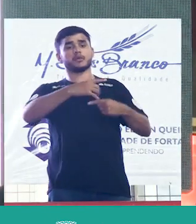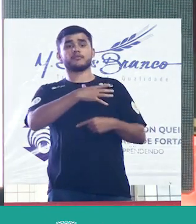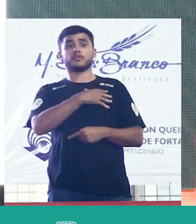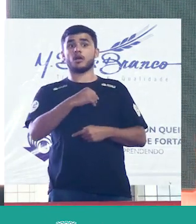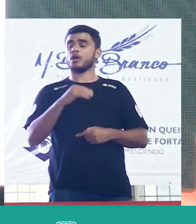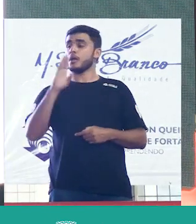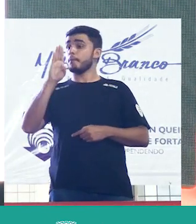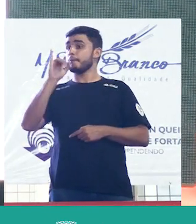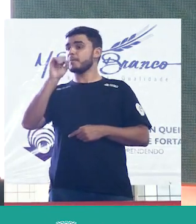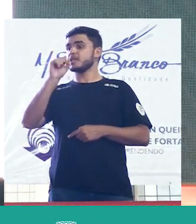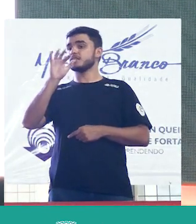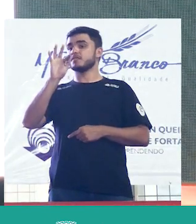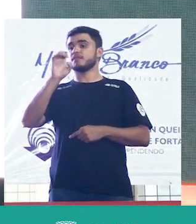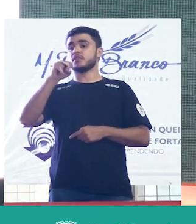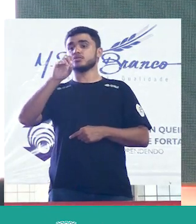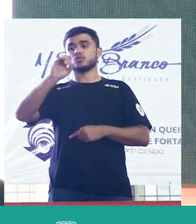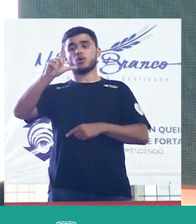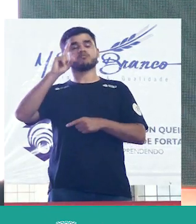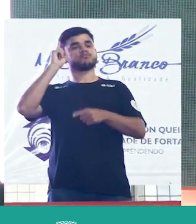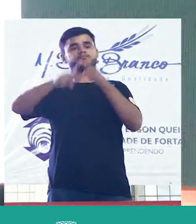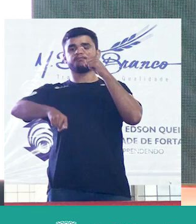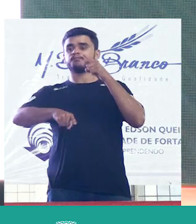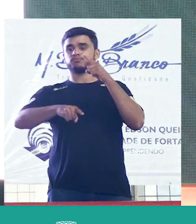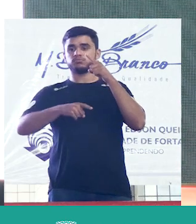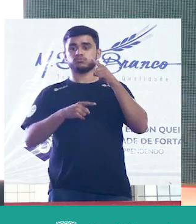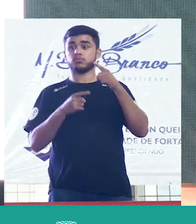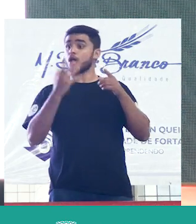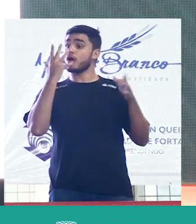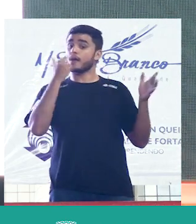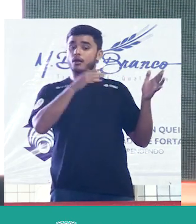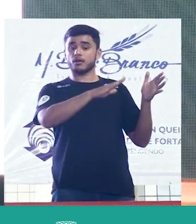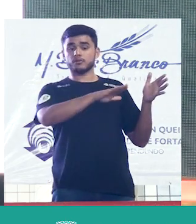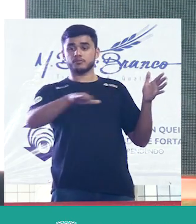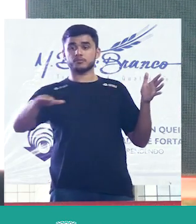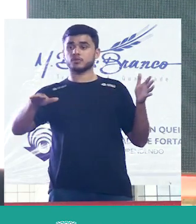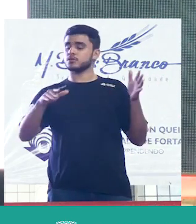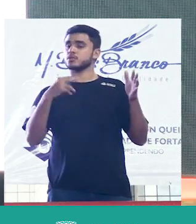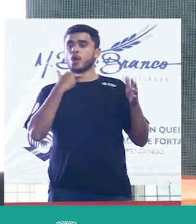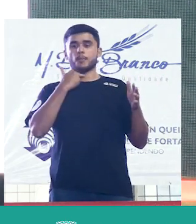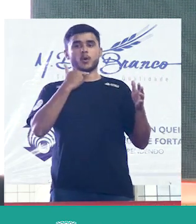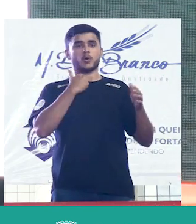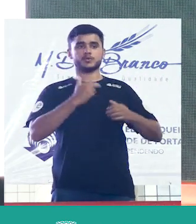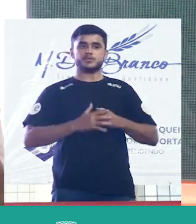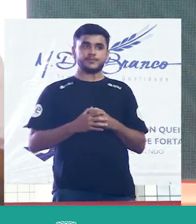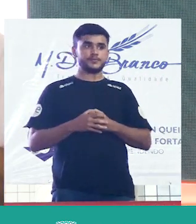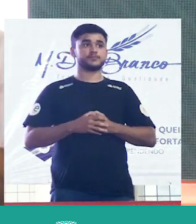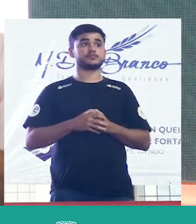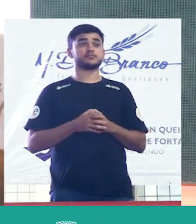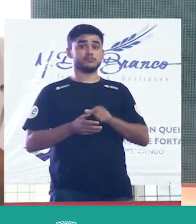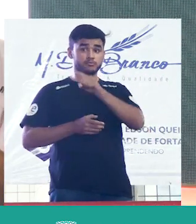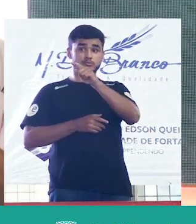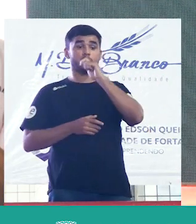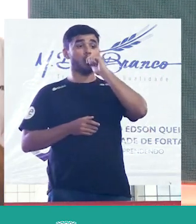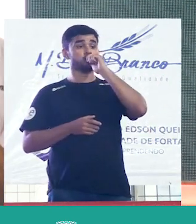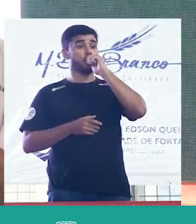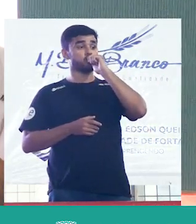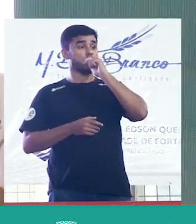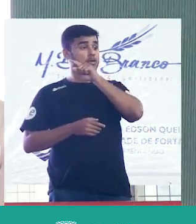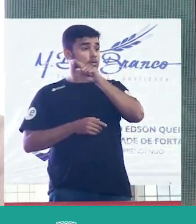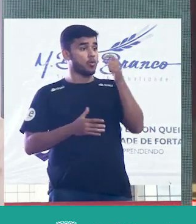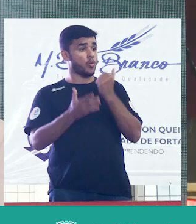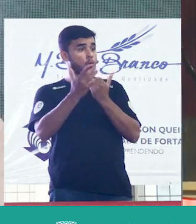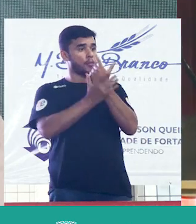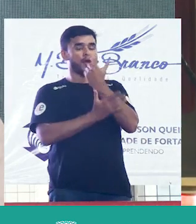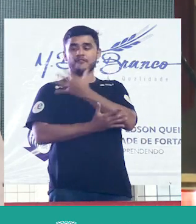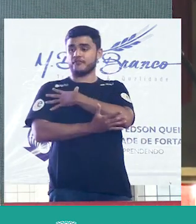produção. Qualquer tipo de recipiente para a criança não pode mais conter o bisfenol. Quando você for comprar uma mamadeira por aí, para a